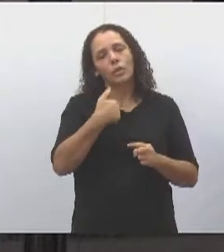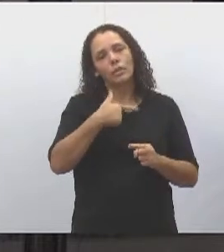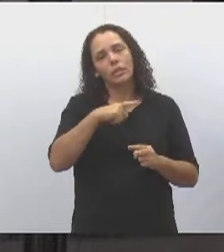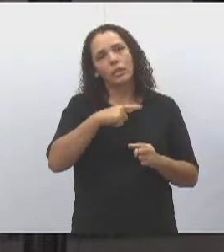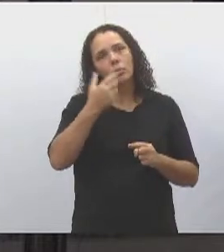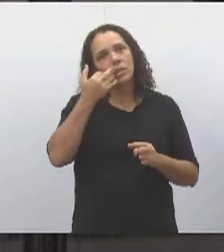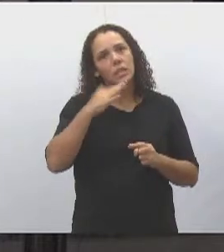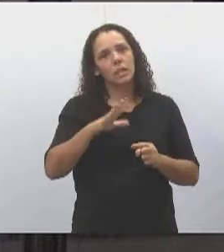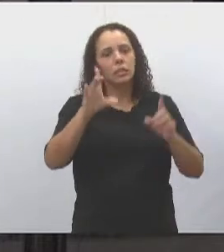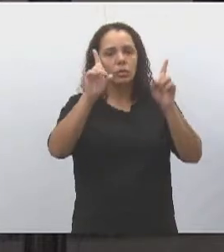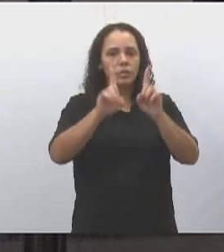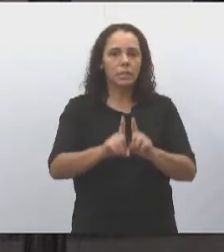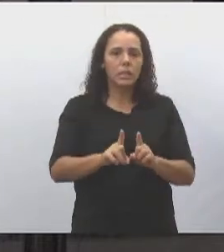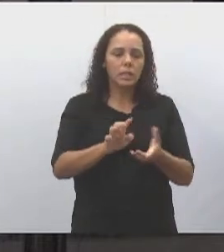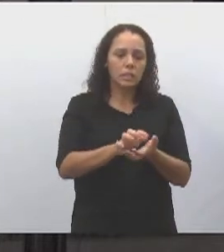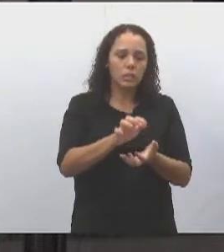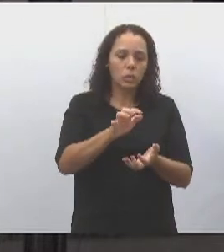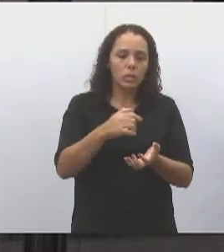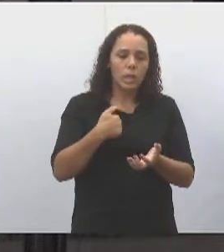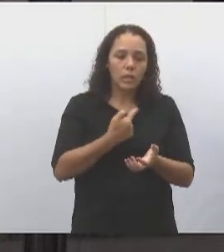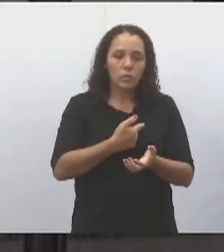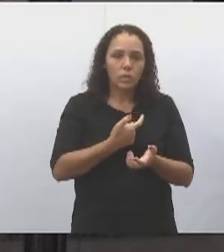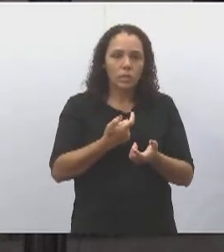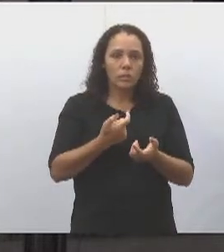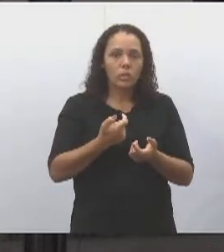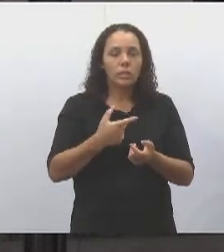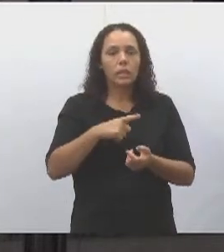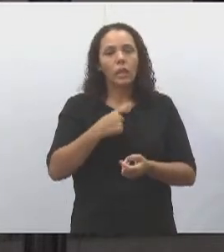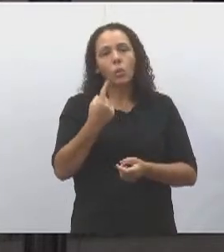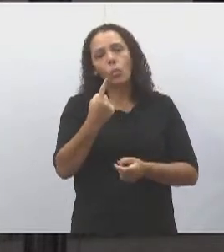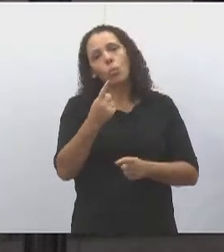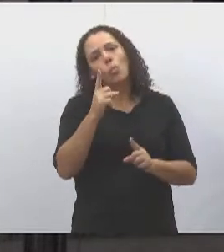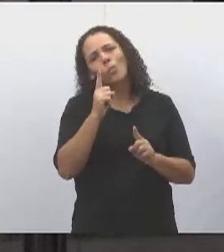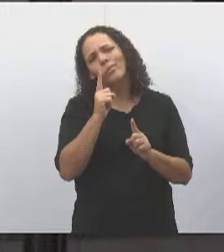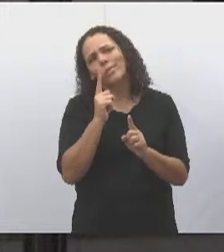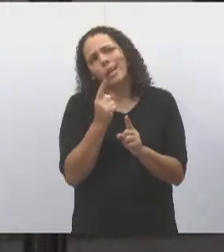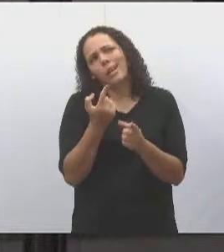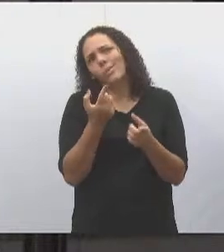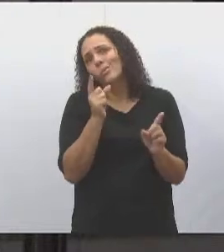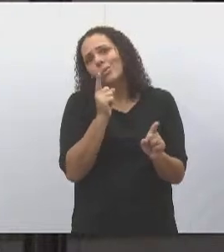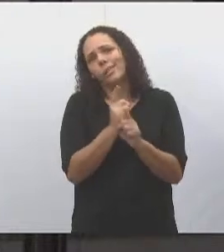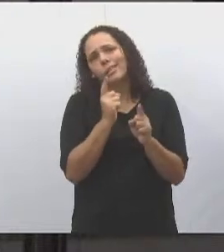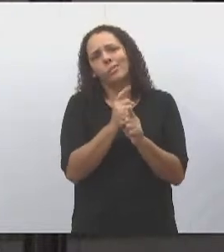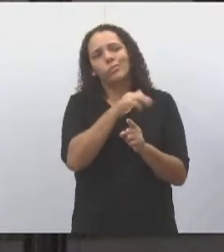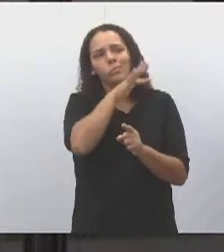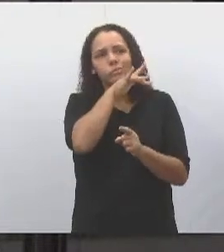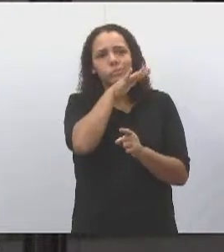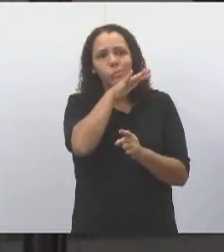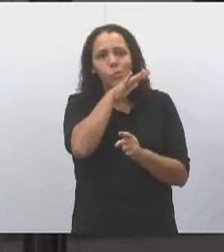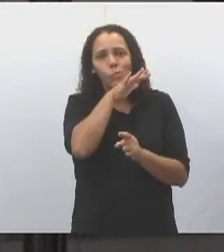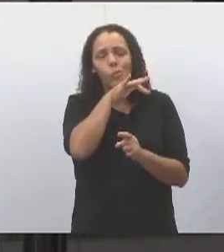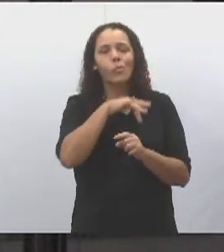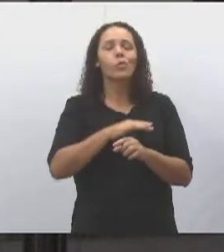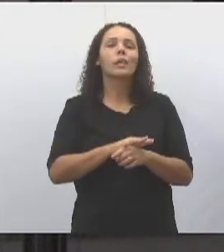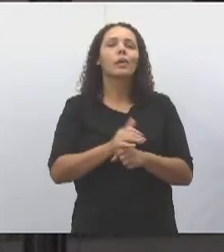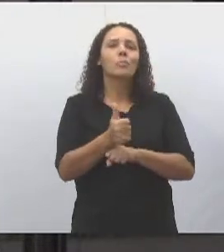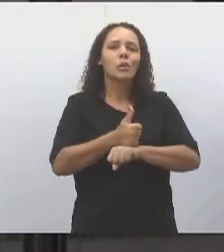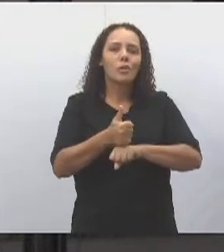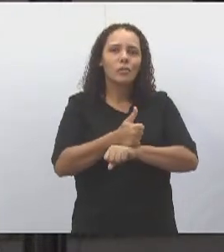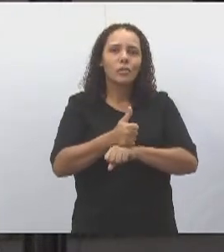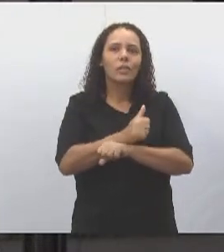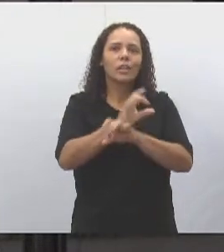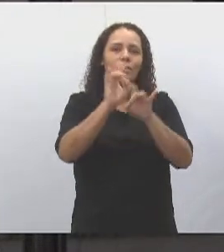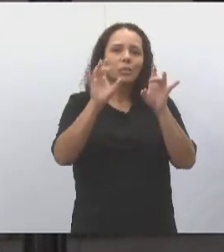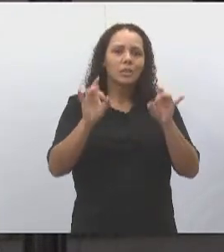deficiência, idosos, a gente tem um atendimento precário, tanto nas especialidades quanto nos postinhos.